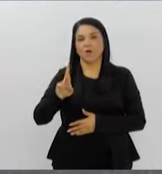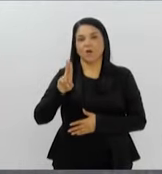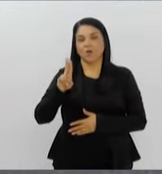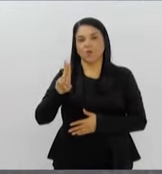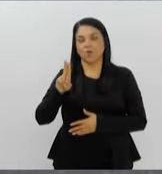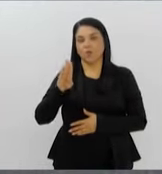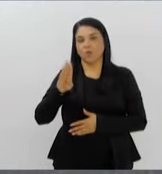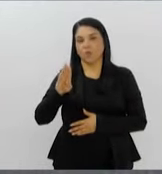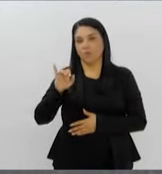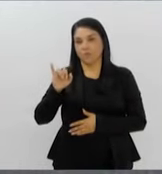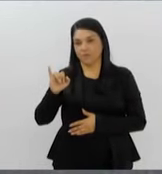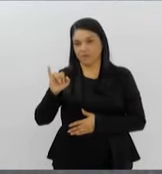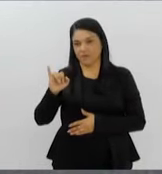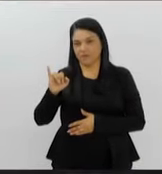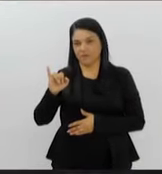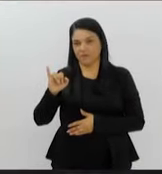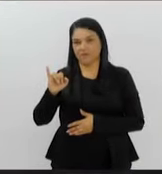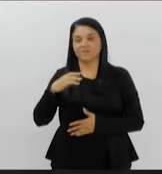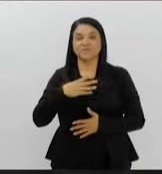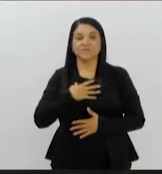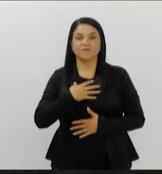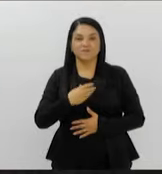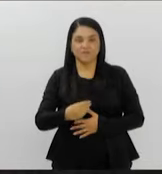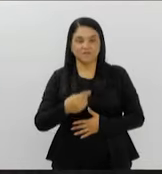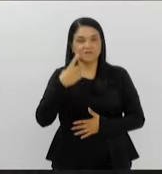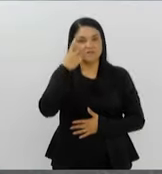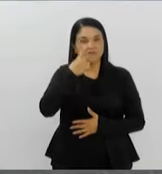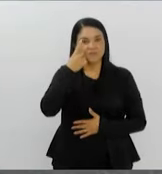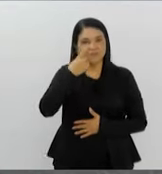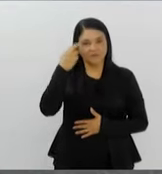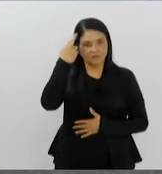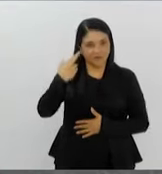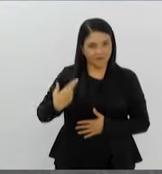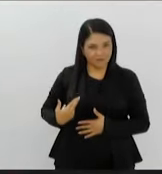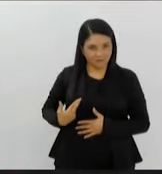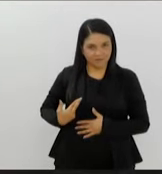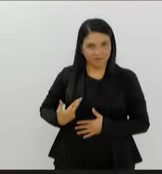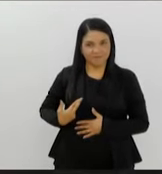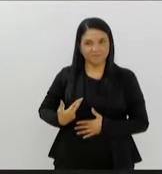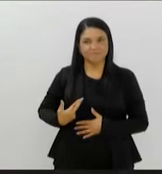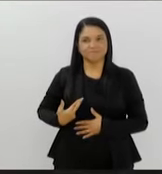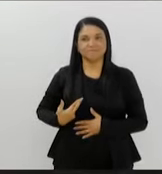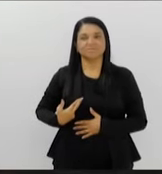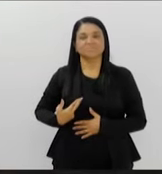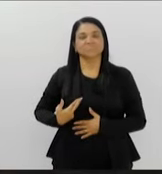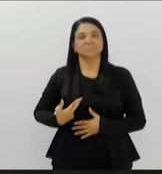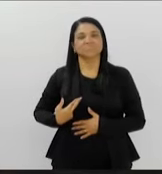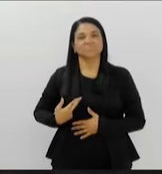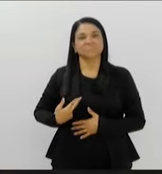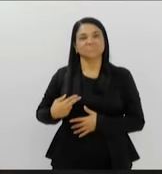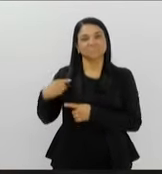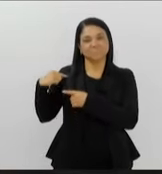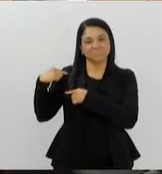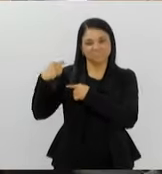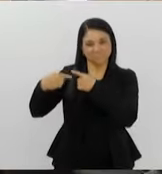de Renata, né? Nasceu a Rubi, filha da nossa Renata Souza. Eu ia falar agora. Ancestralidade.